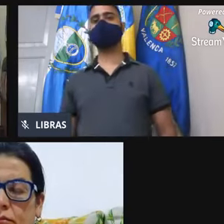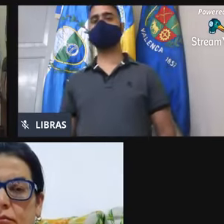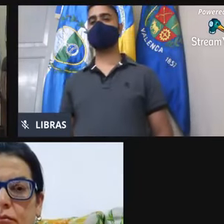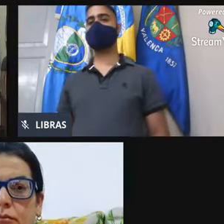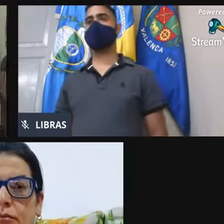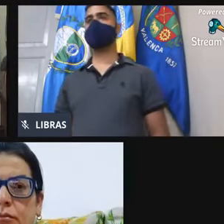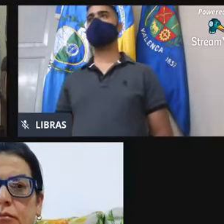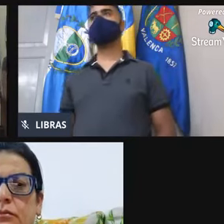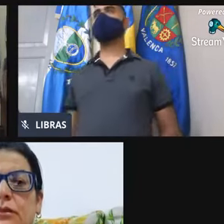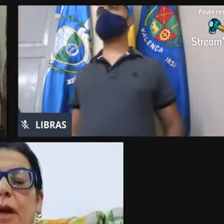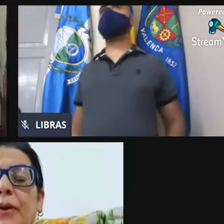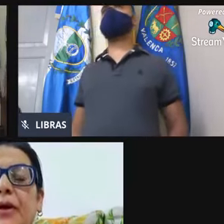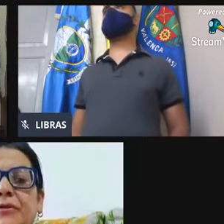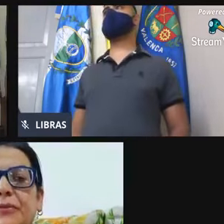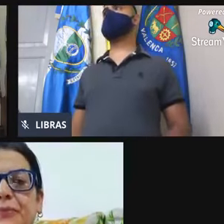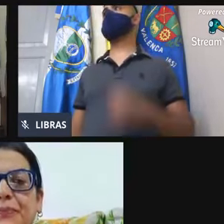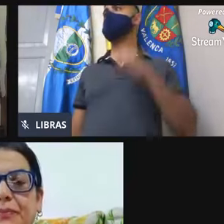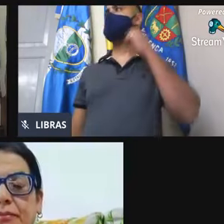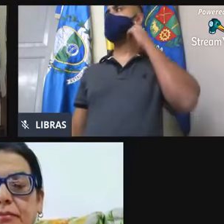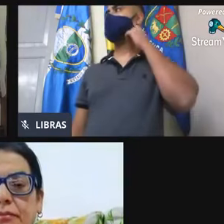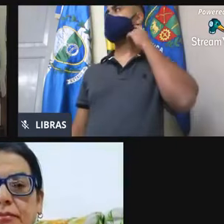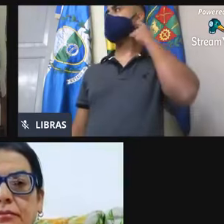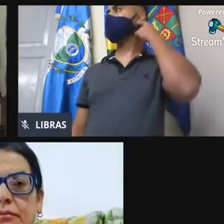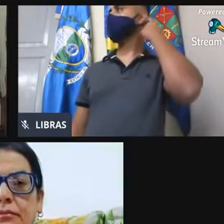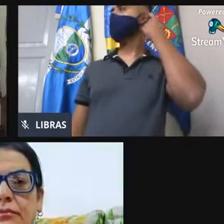Fabiano Vasconcelos.